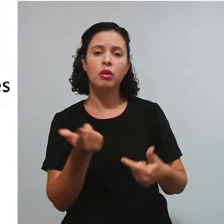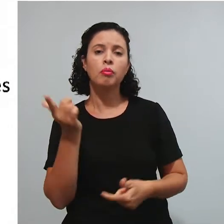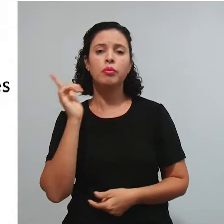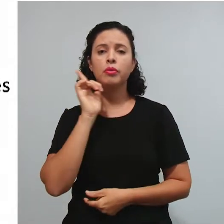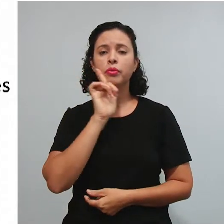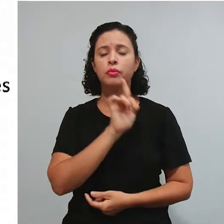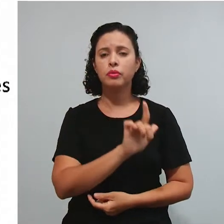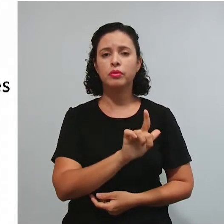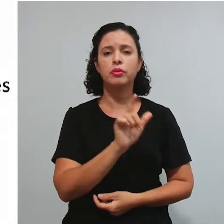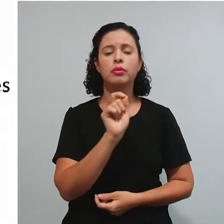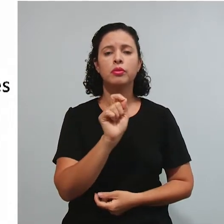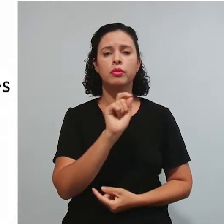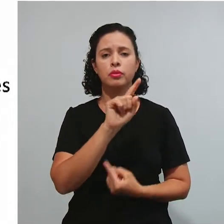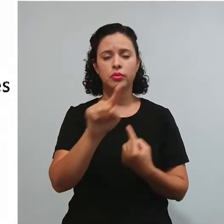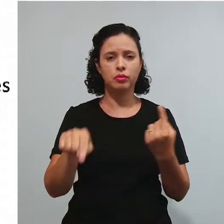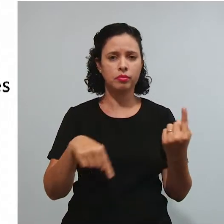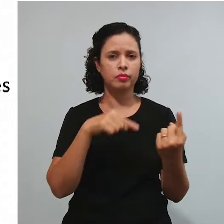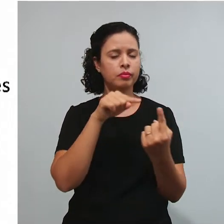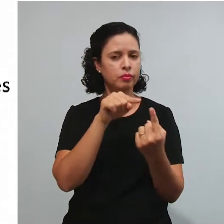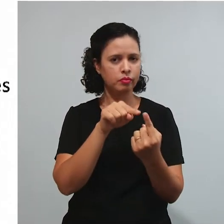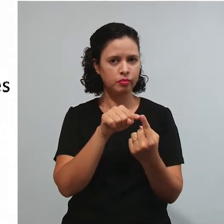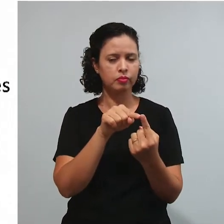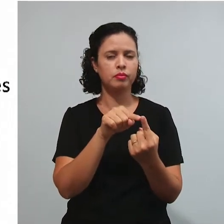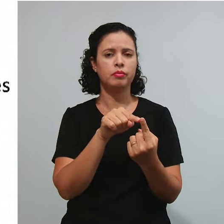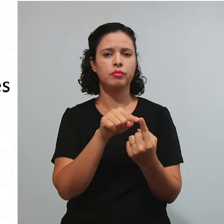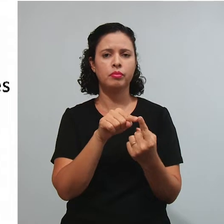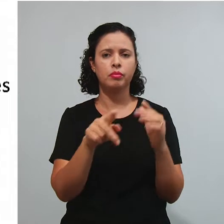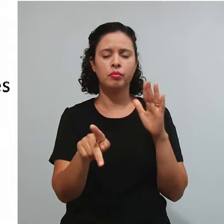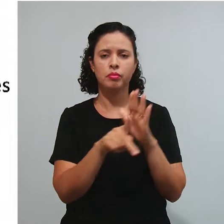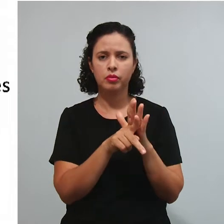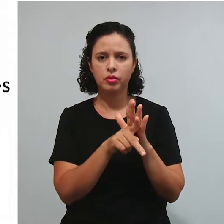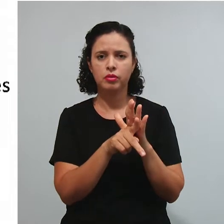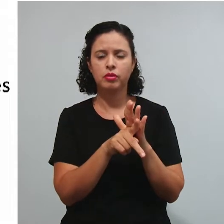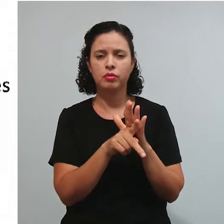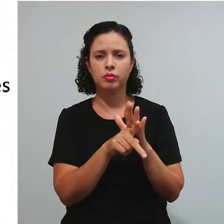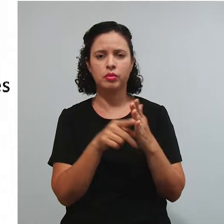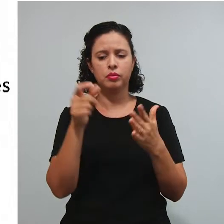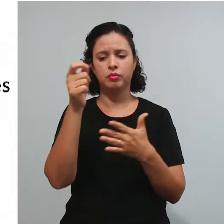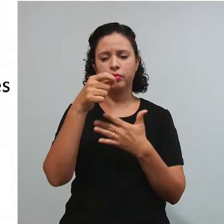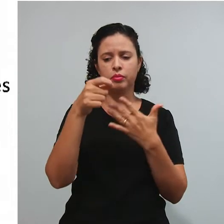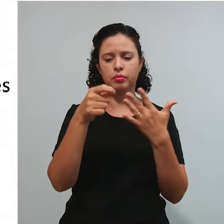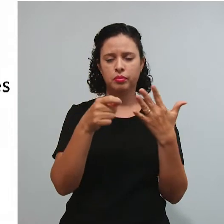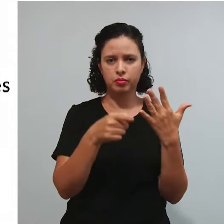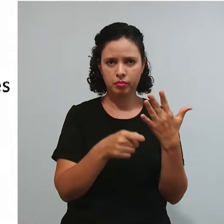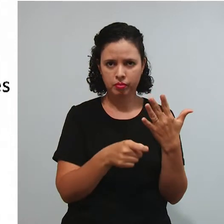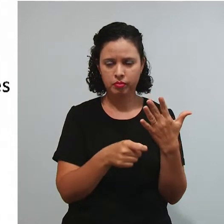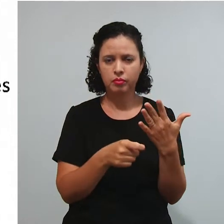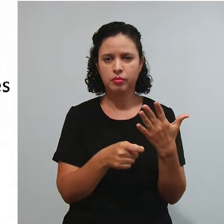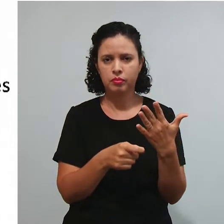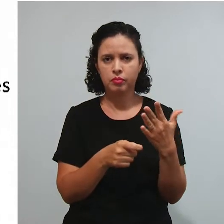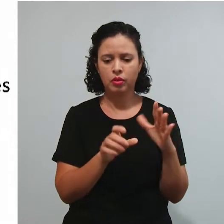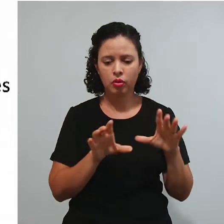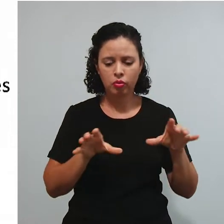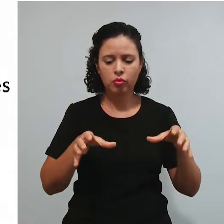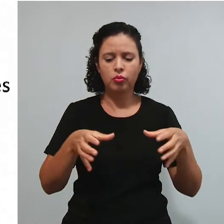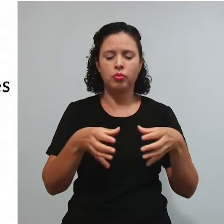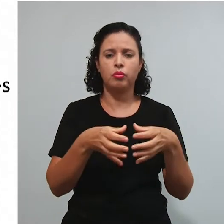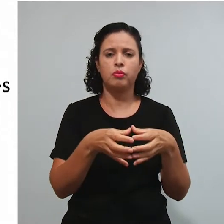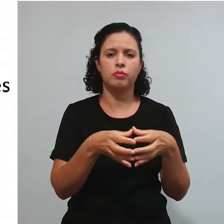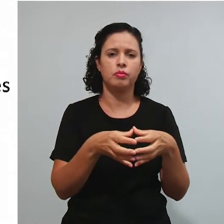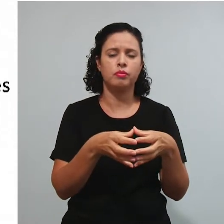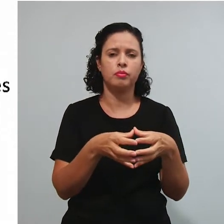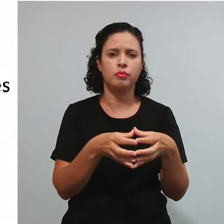para alcançar determinados objetivos que são específicos e são